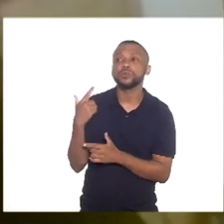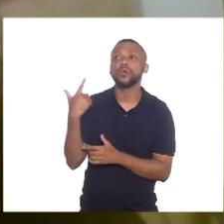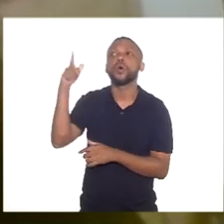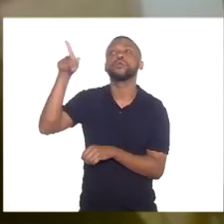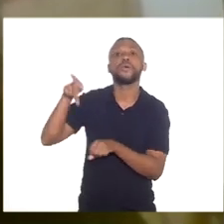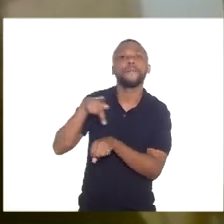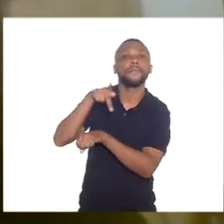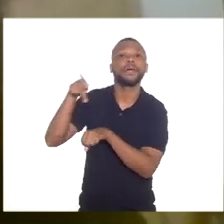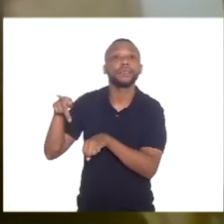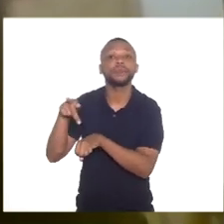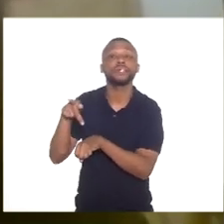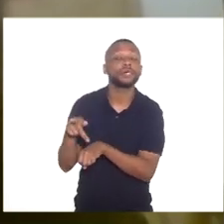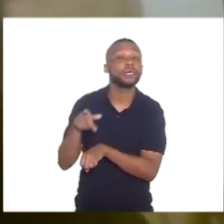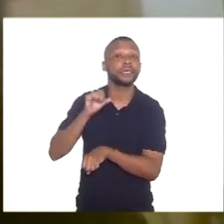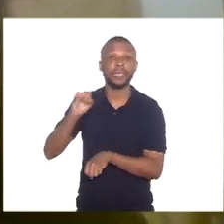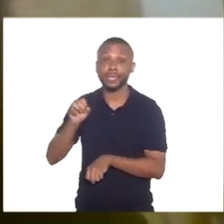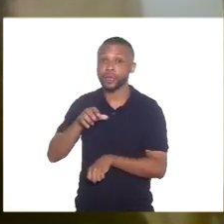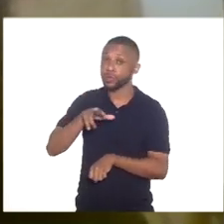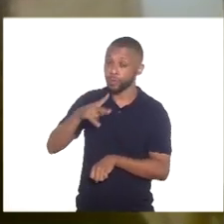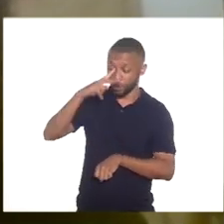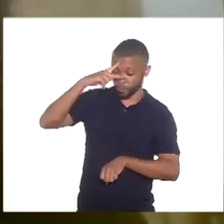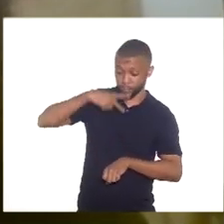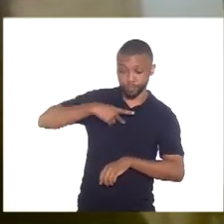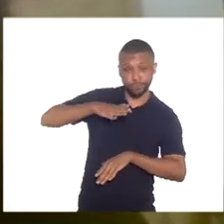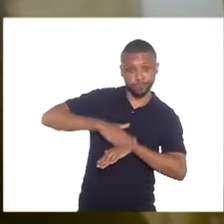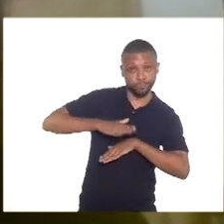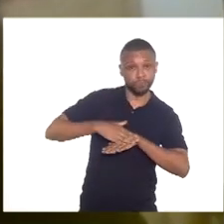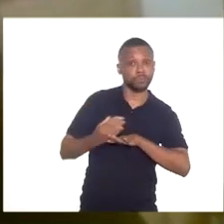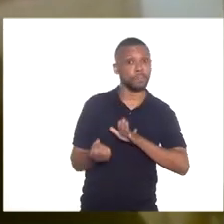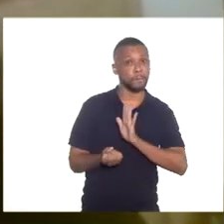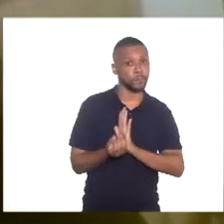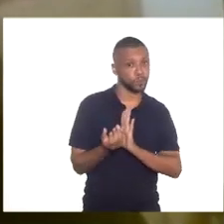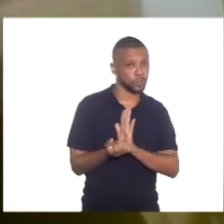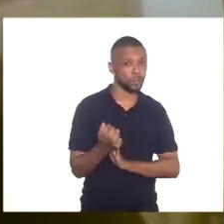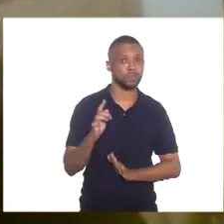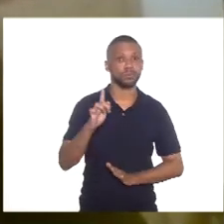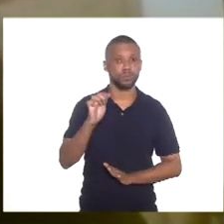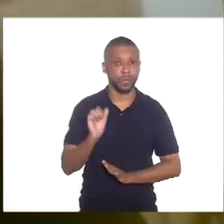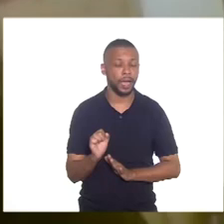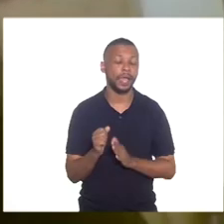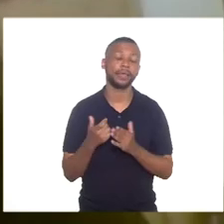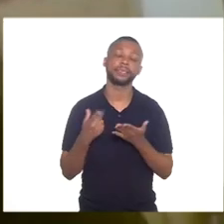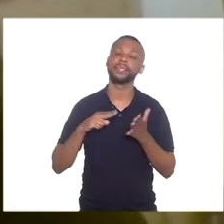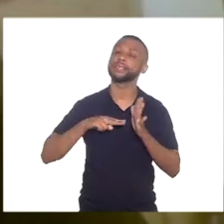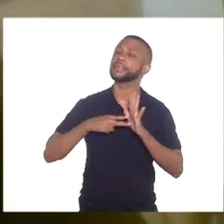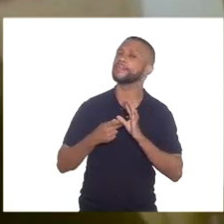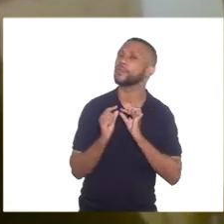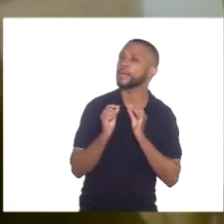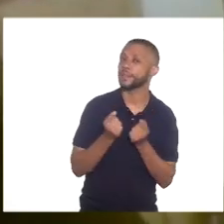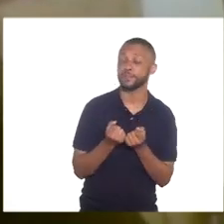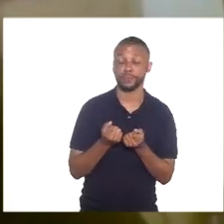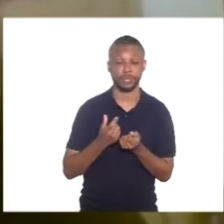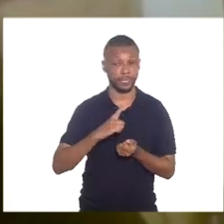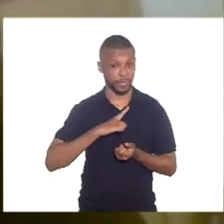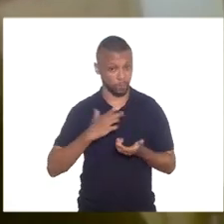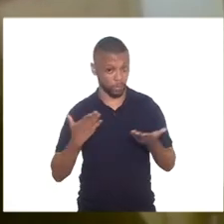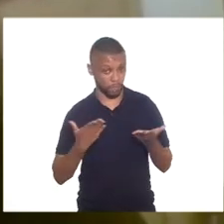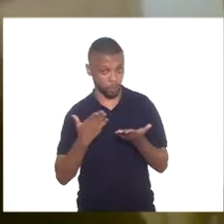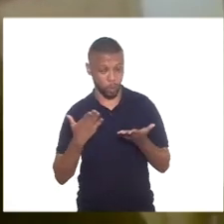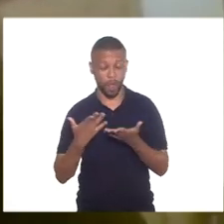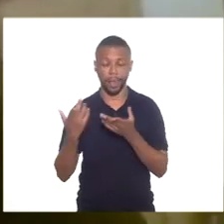não ela própria. Isso significa que você tem agora importadores de gás além